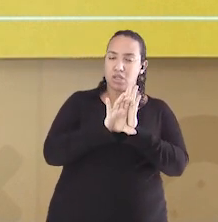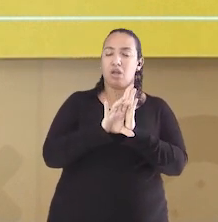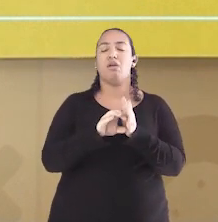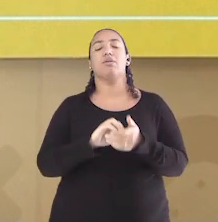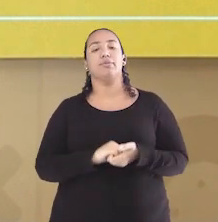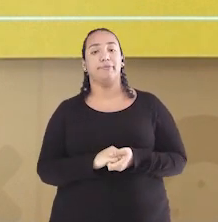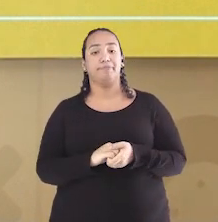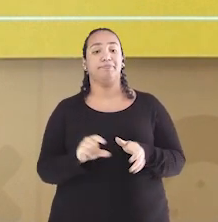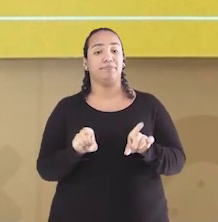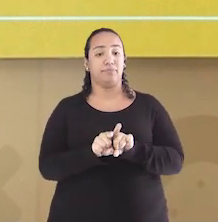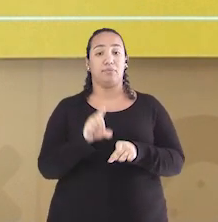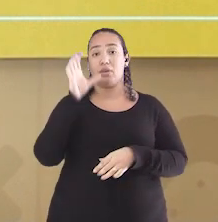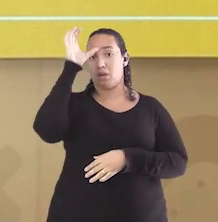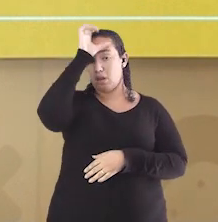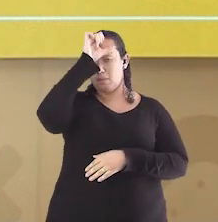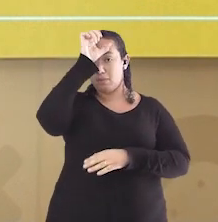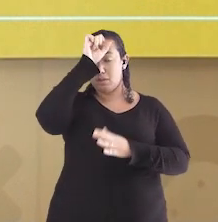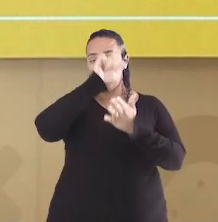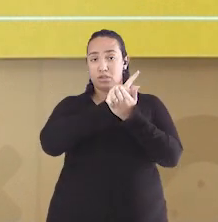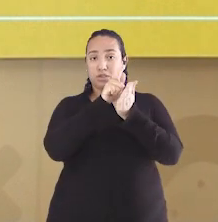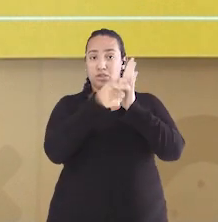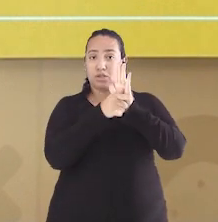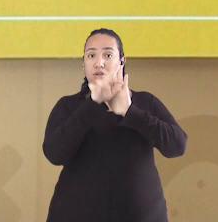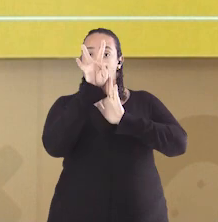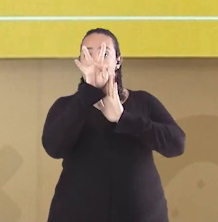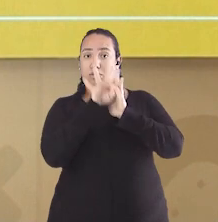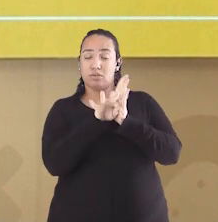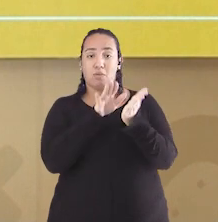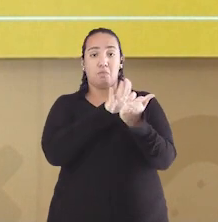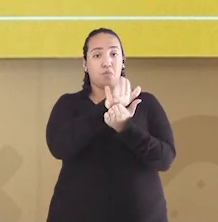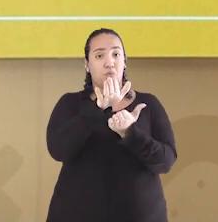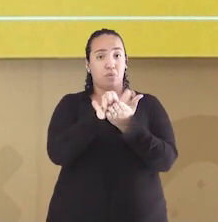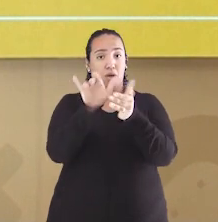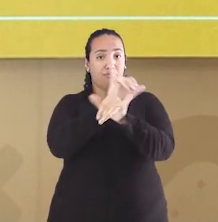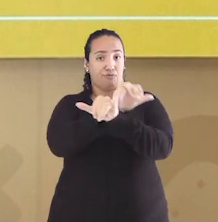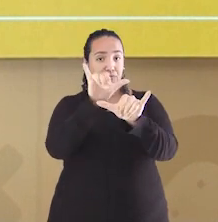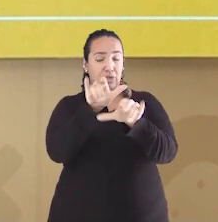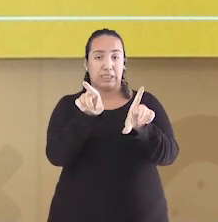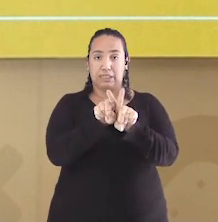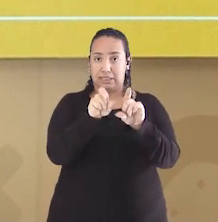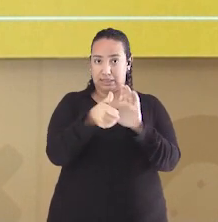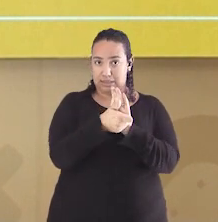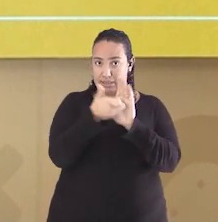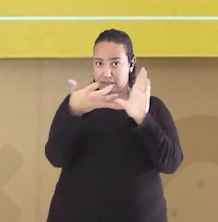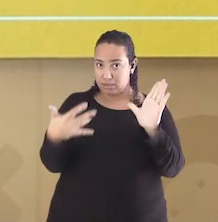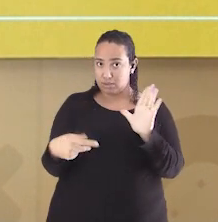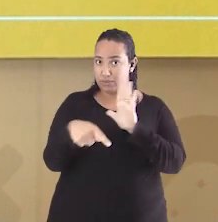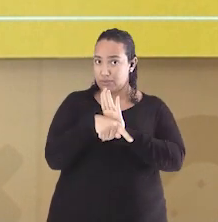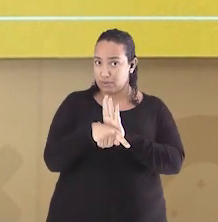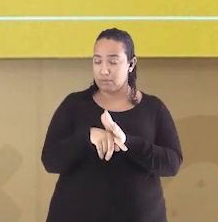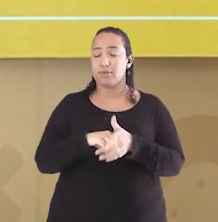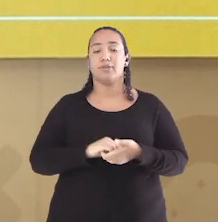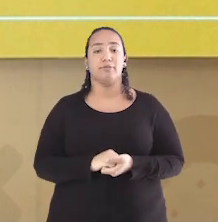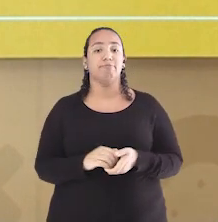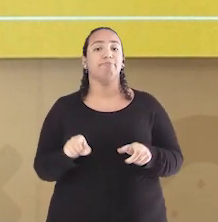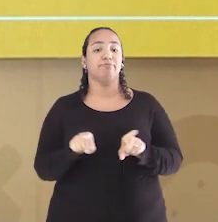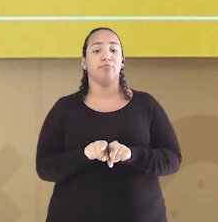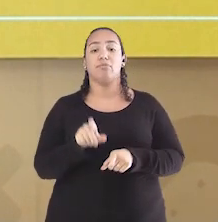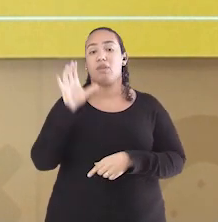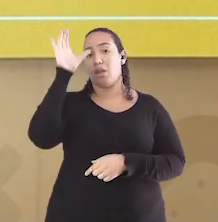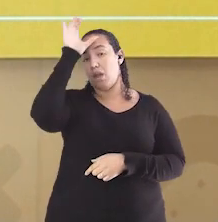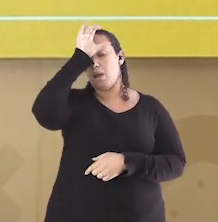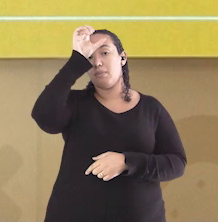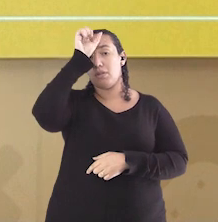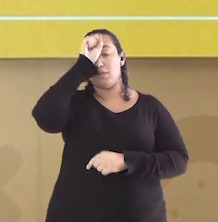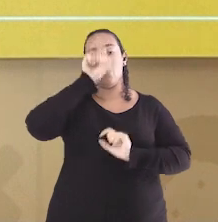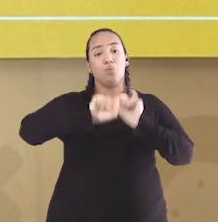é. Entendemos o gênero textual anúncio publicitário e as suas características. E também vimos